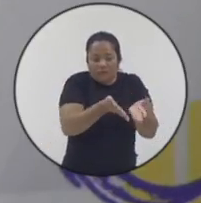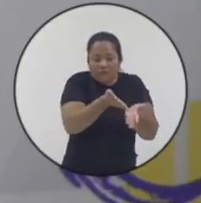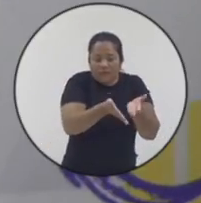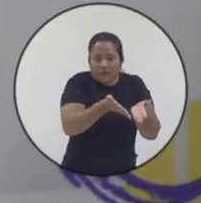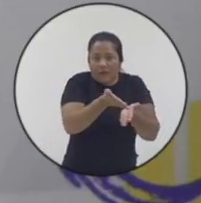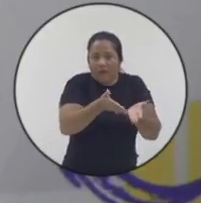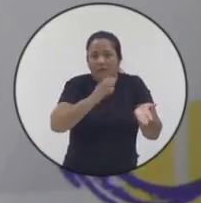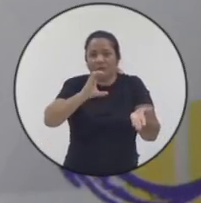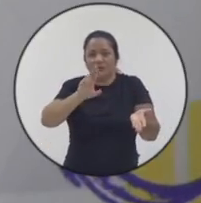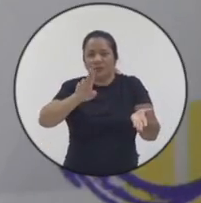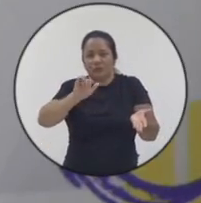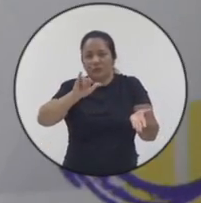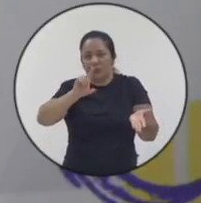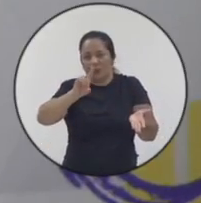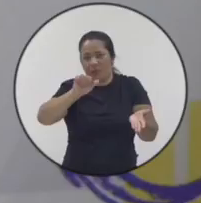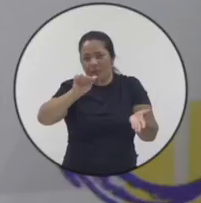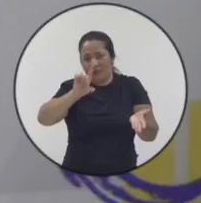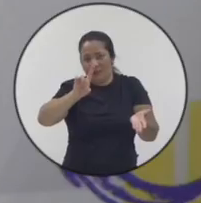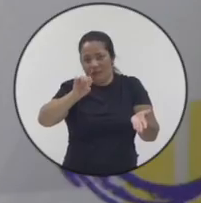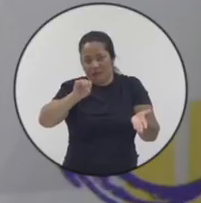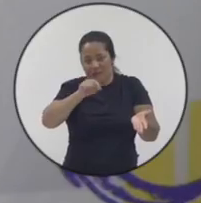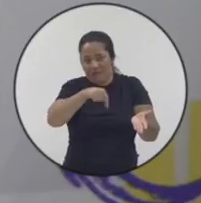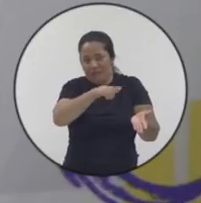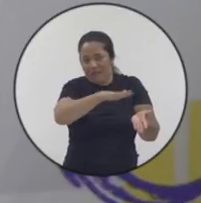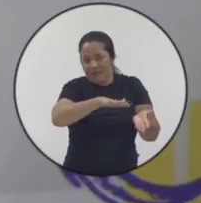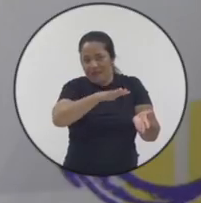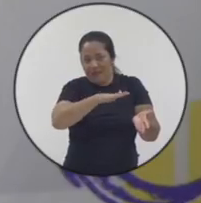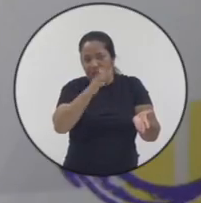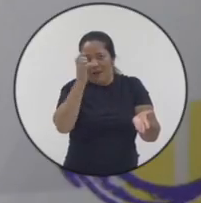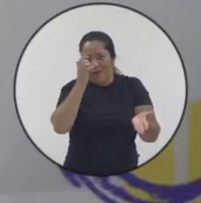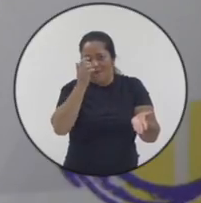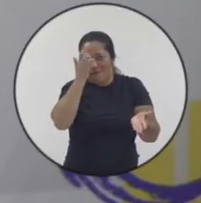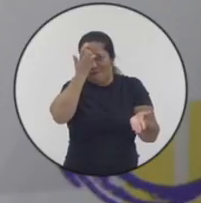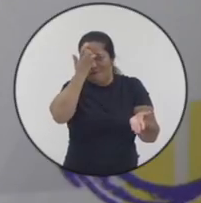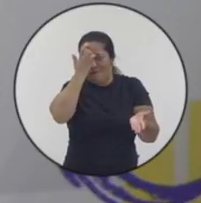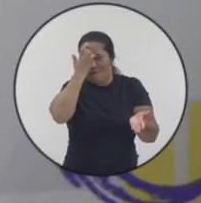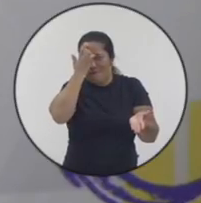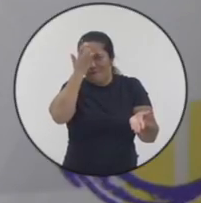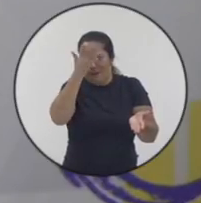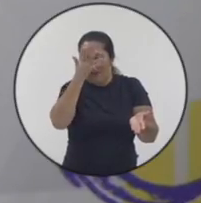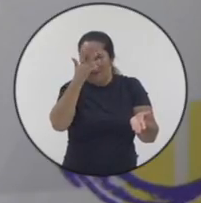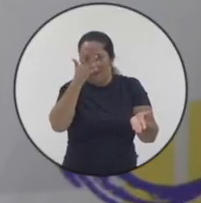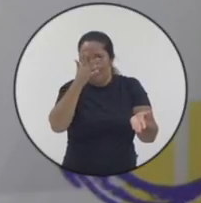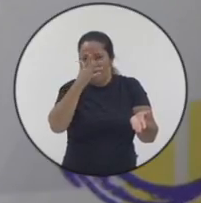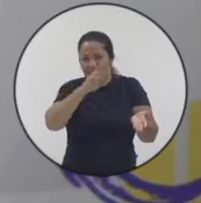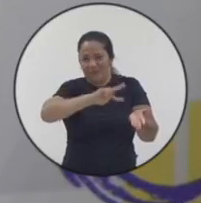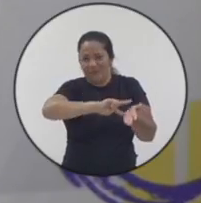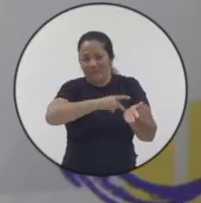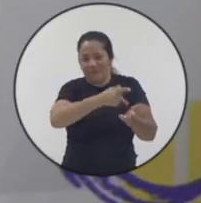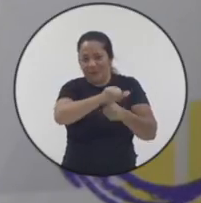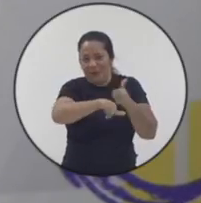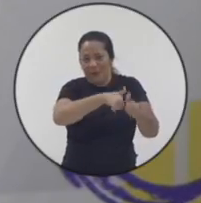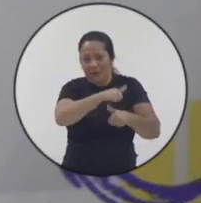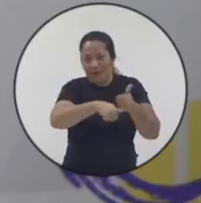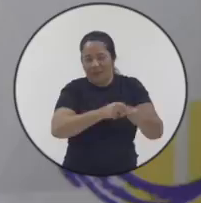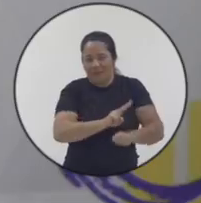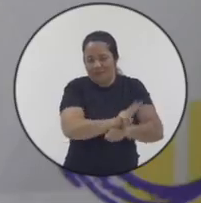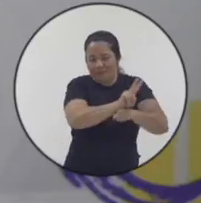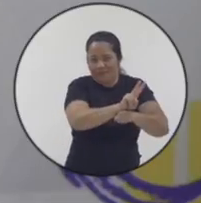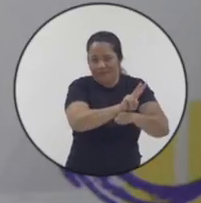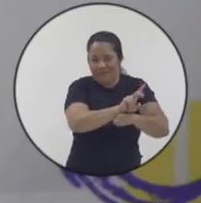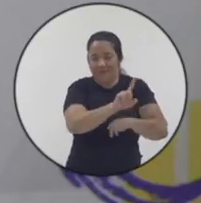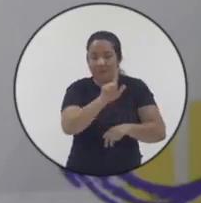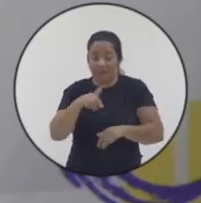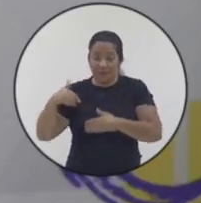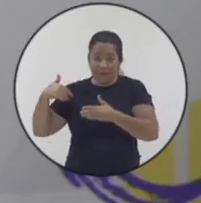usada constantemente, mas que esse lugar é muito fácil de escorregar e cair no lugar da tutela. Então, eu percebo que nos nossos processos de transição, quando